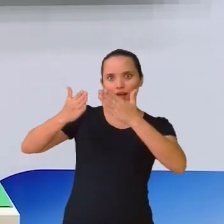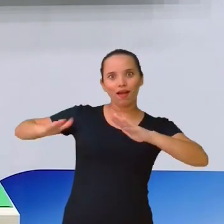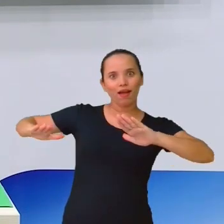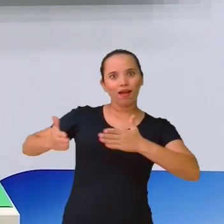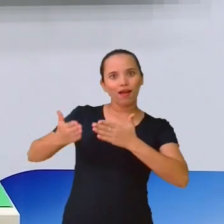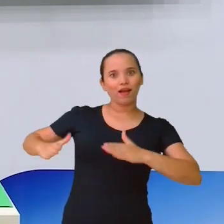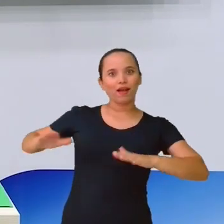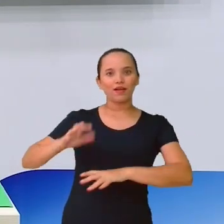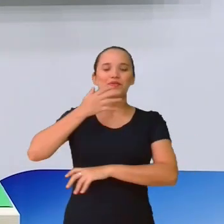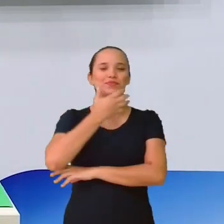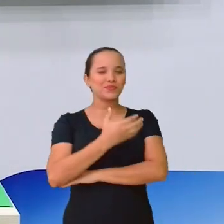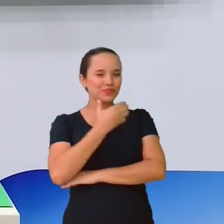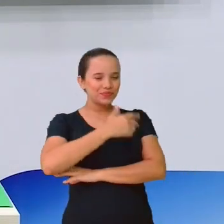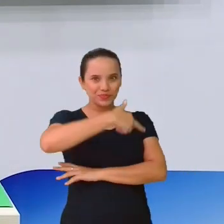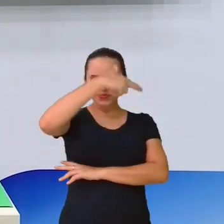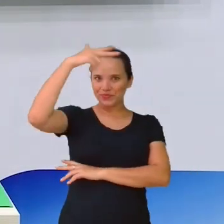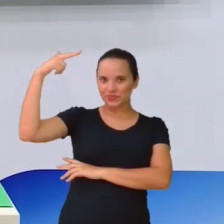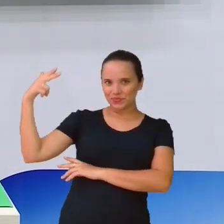vai usar.